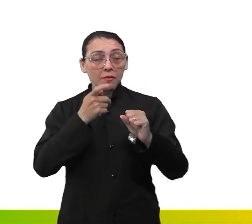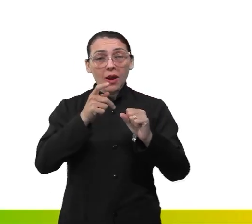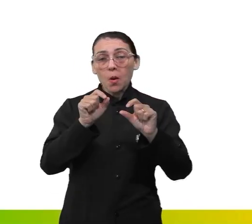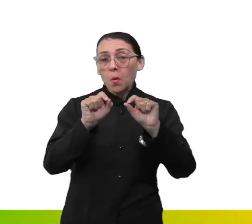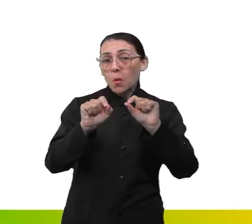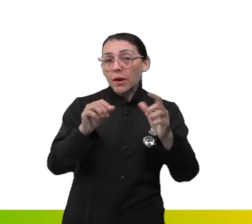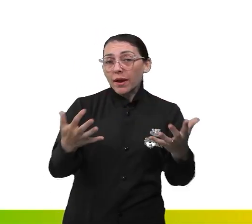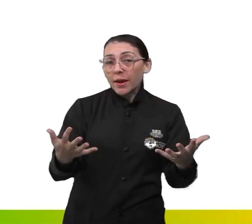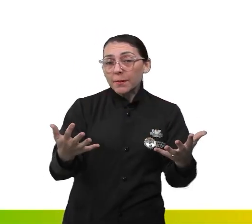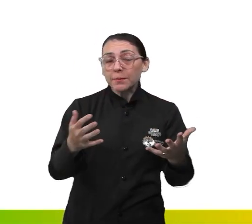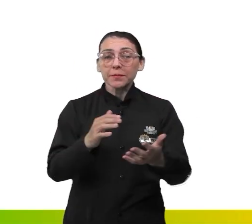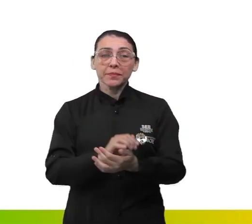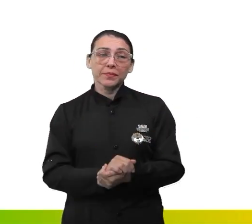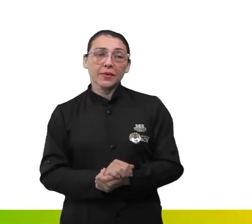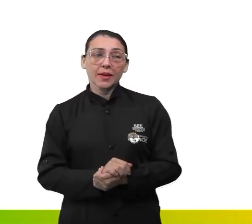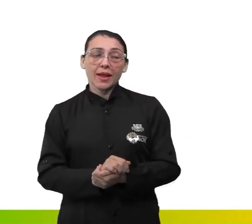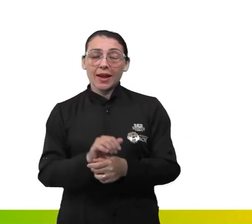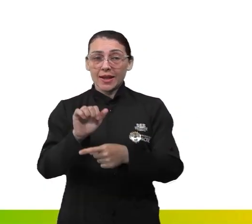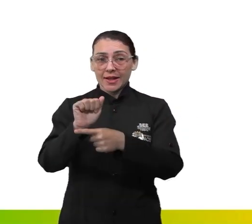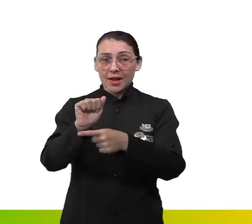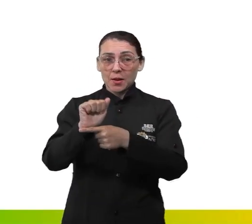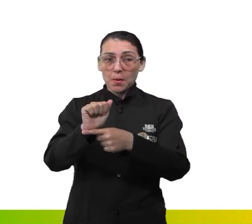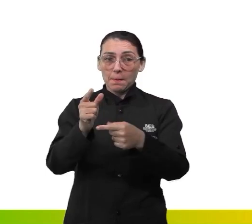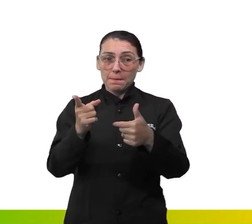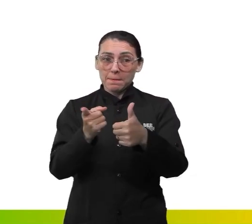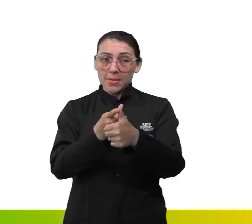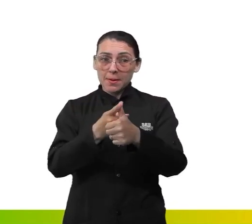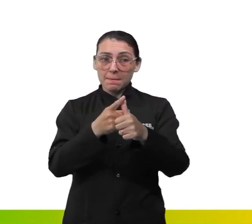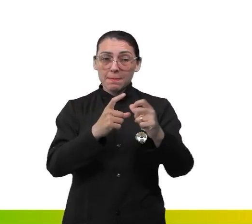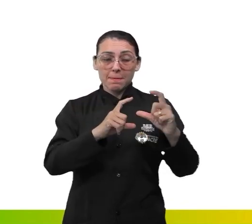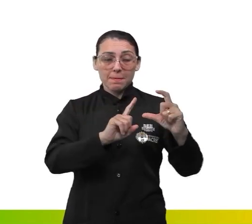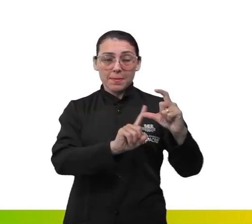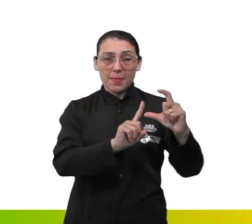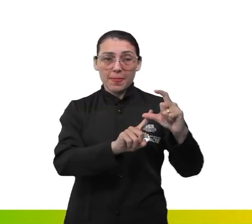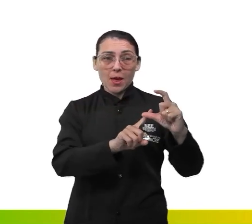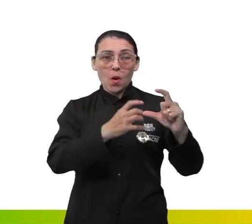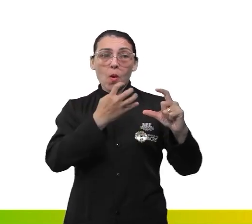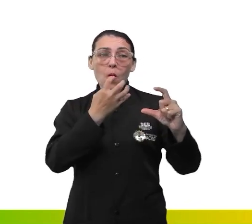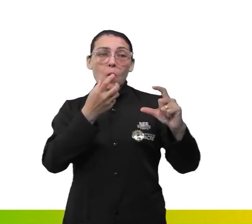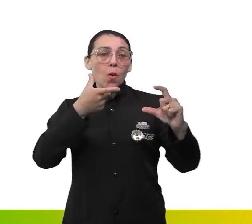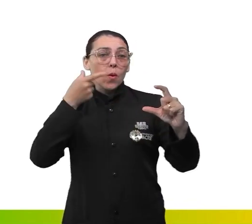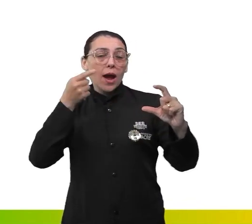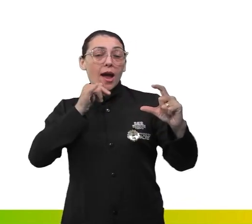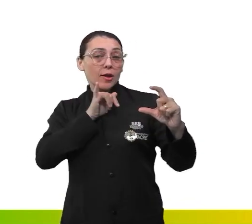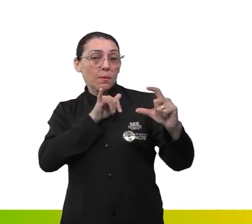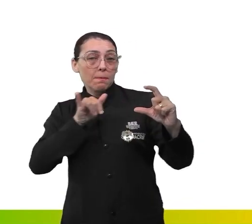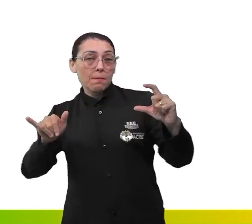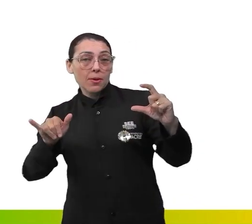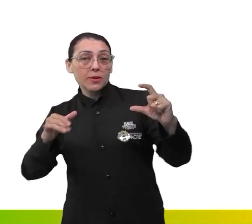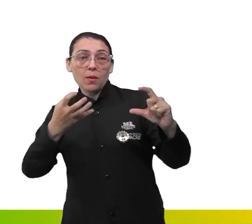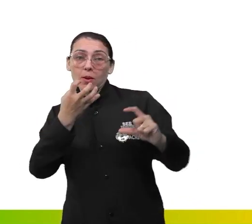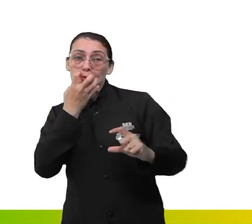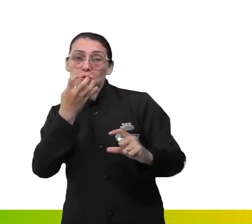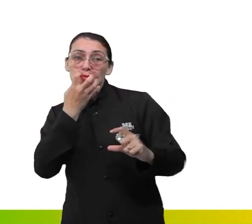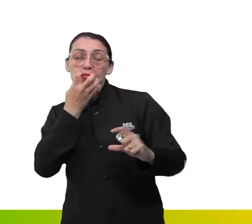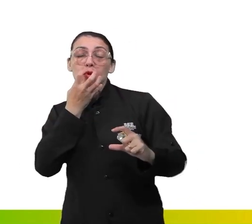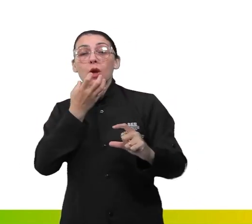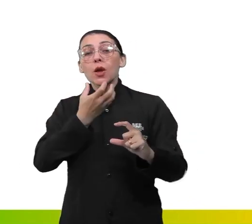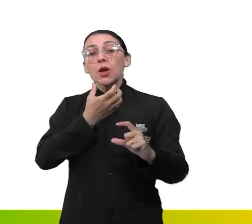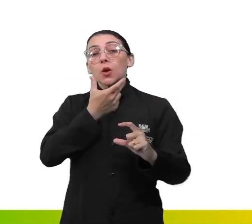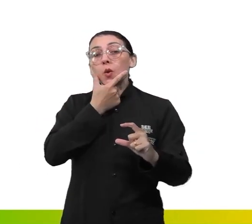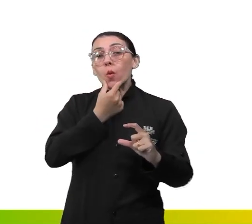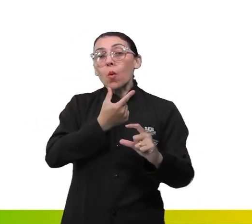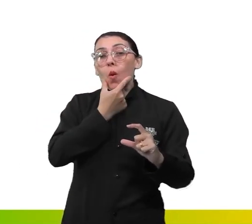afirmar que... Letra A. No primeiro quadrinho, Garfield informa Odd que John está